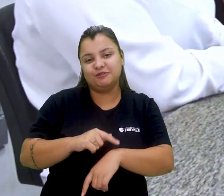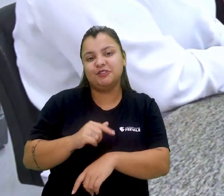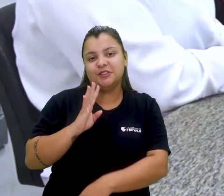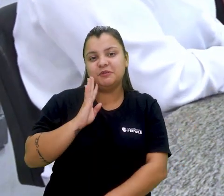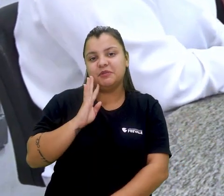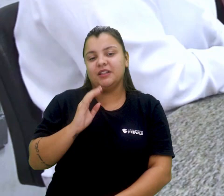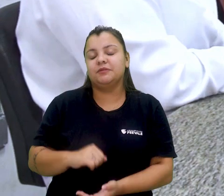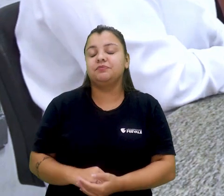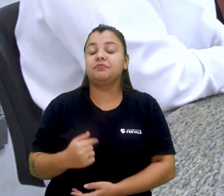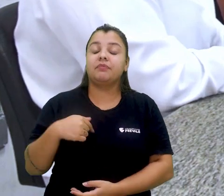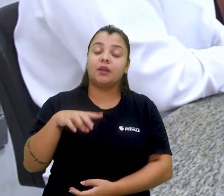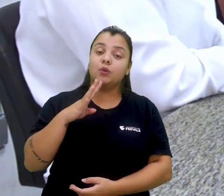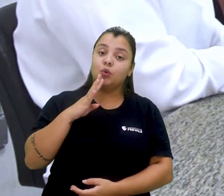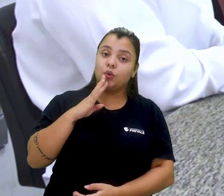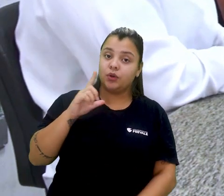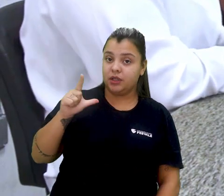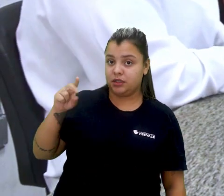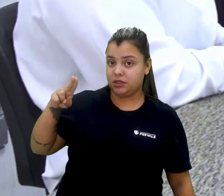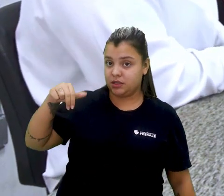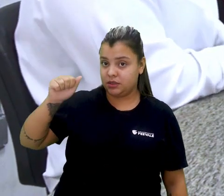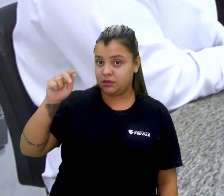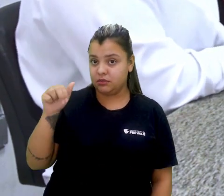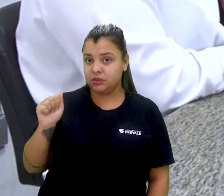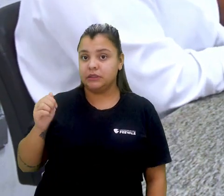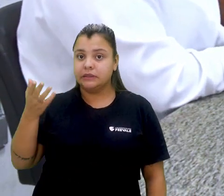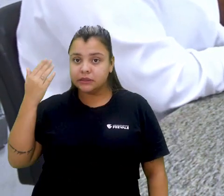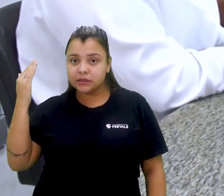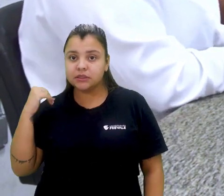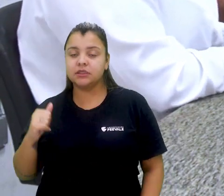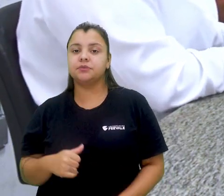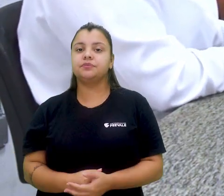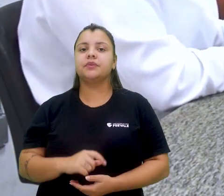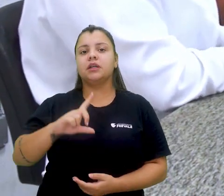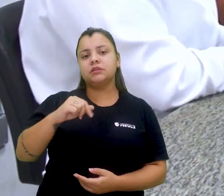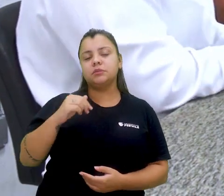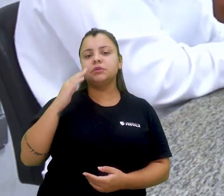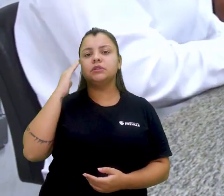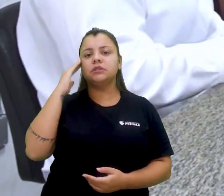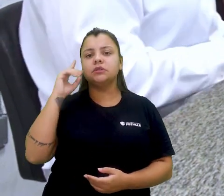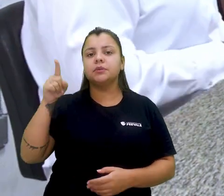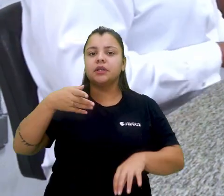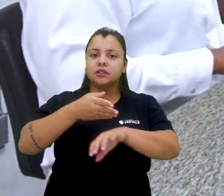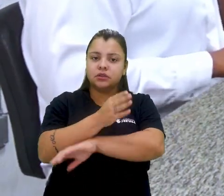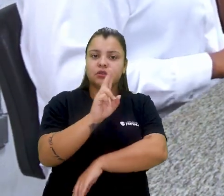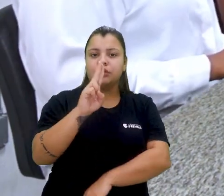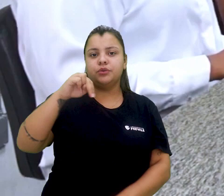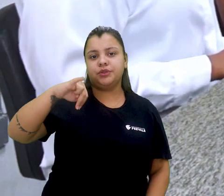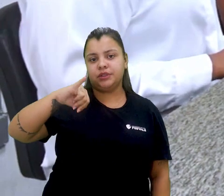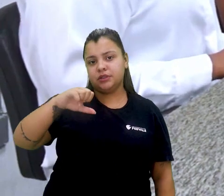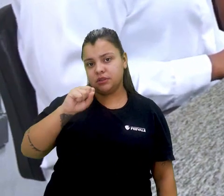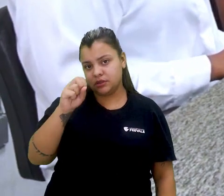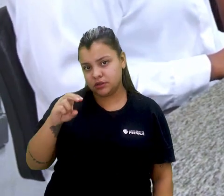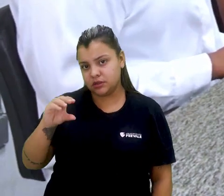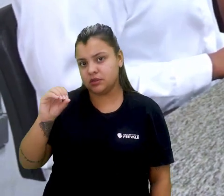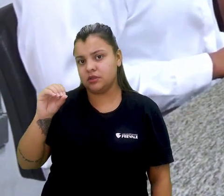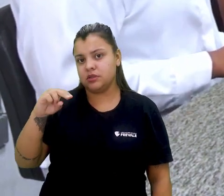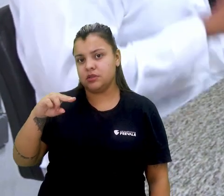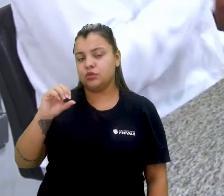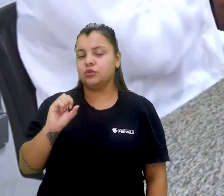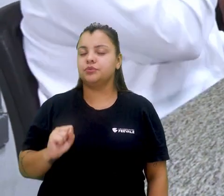legal então conheci an conheci a Luana lá depois eu soube que a que a Luana entrou para Unisinos enfim foi fazer gastronomia